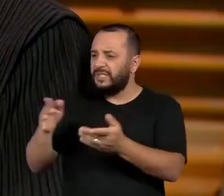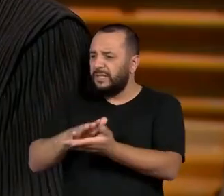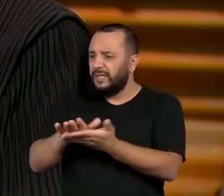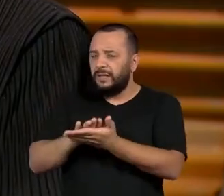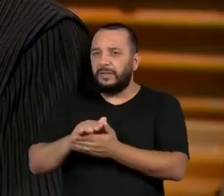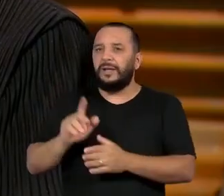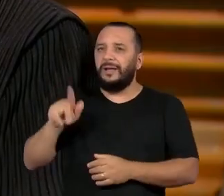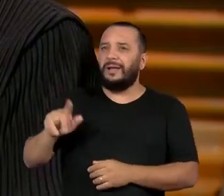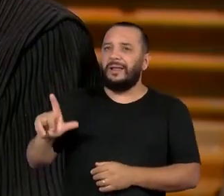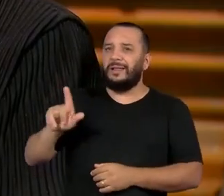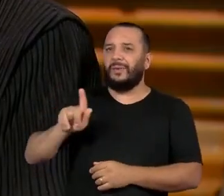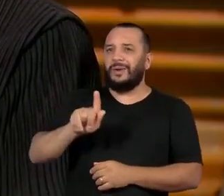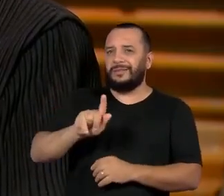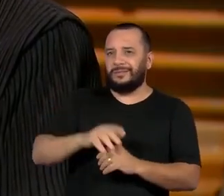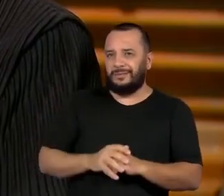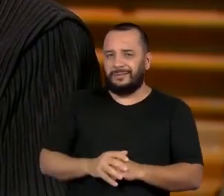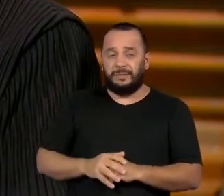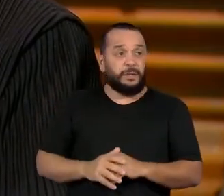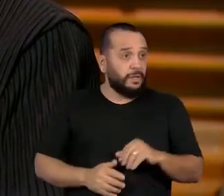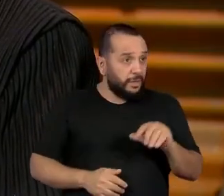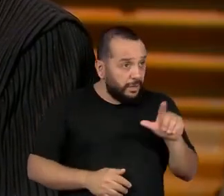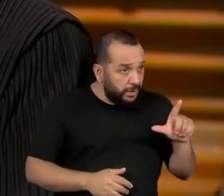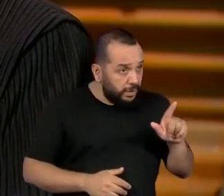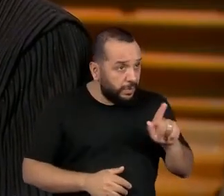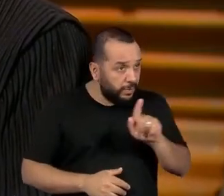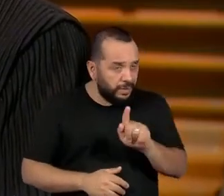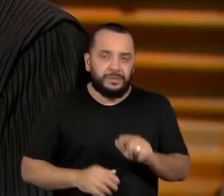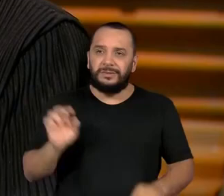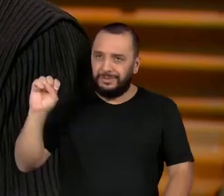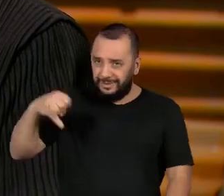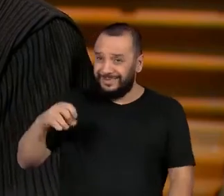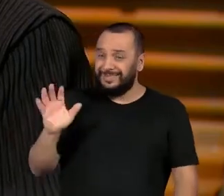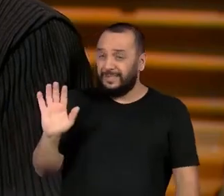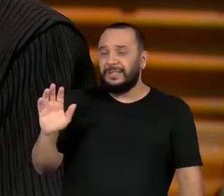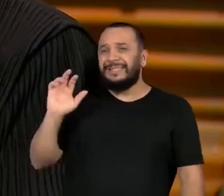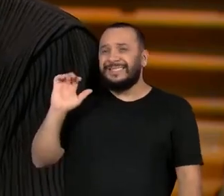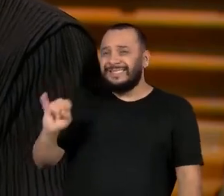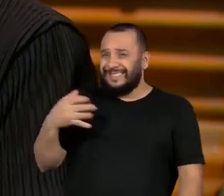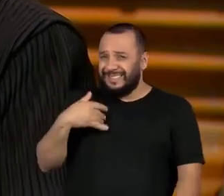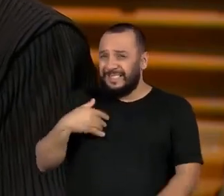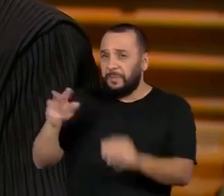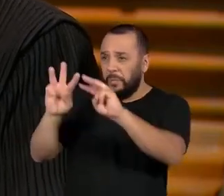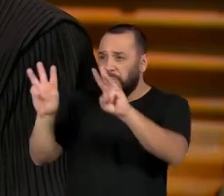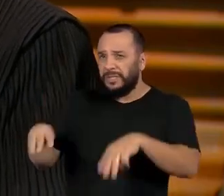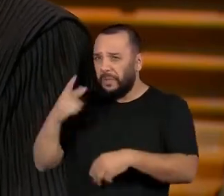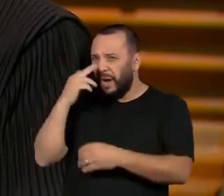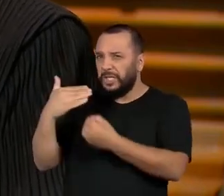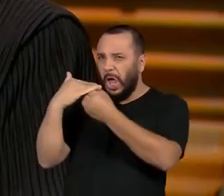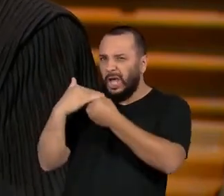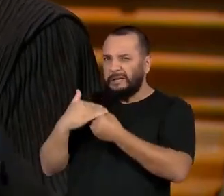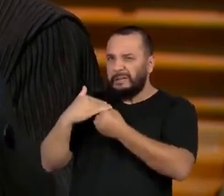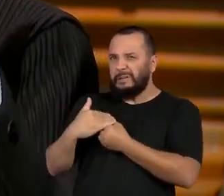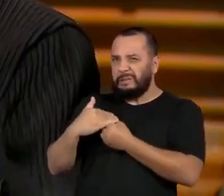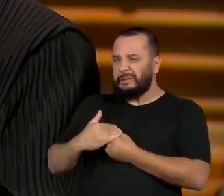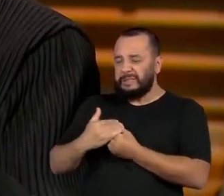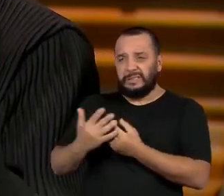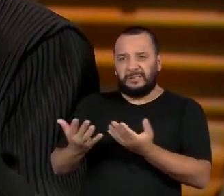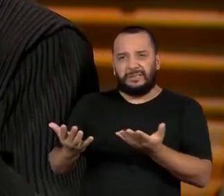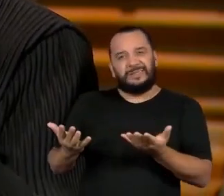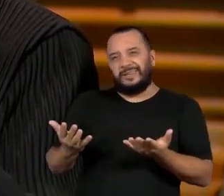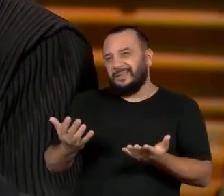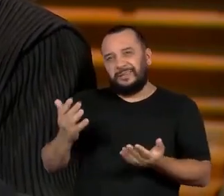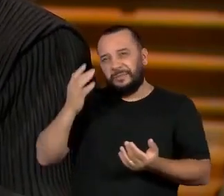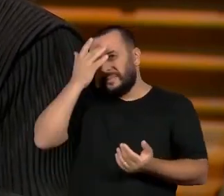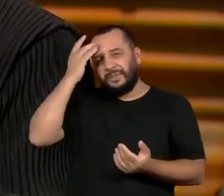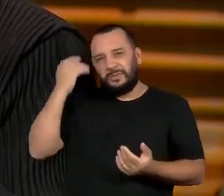Linguagem. Linguagem. Linguagem. É isso que é fundamental. Ou seja, o museu que dá o tapa na cara da pessoa que entra, ele exclui essa